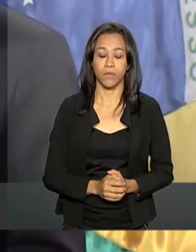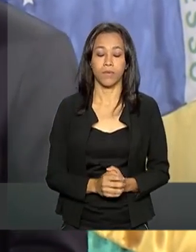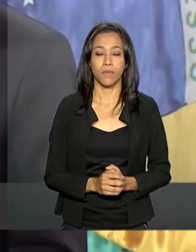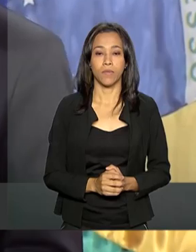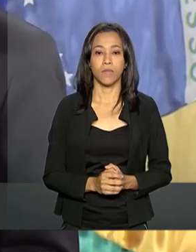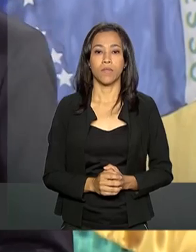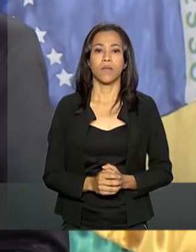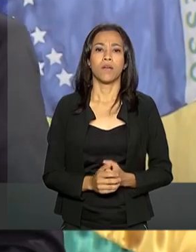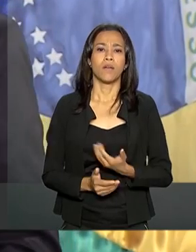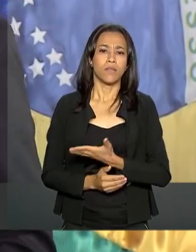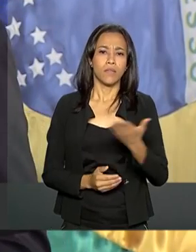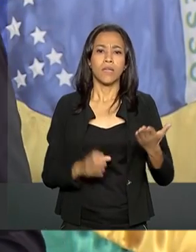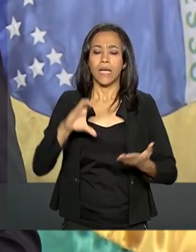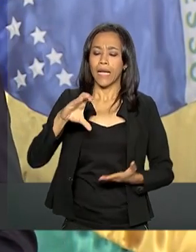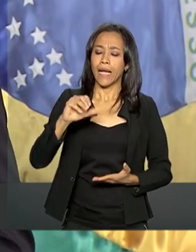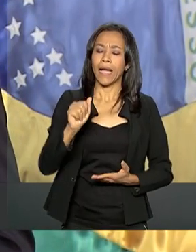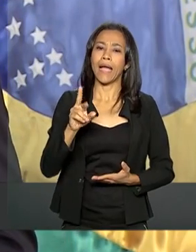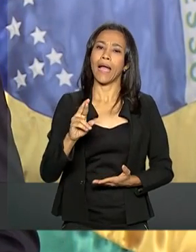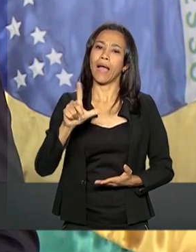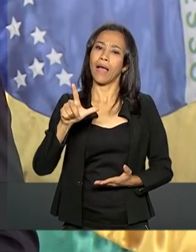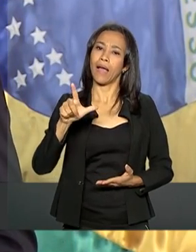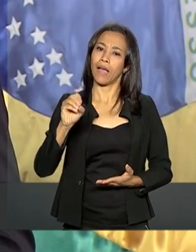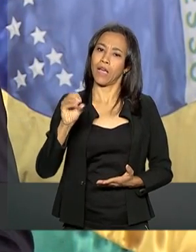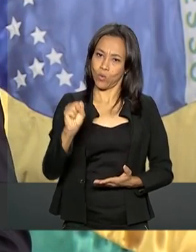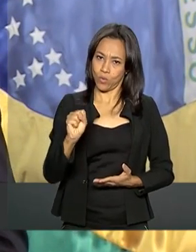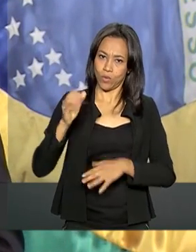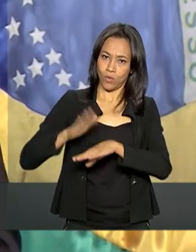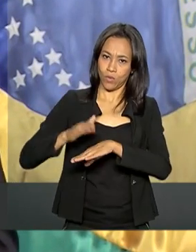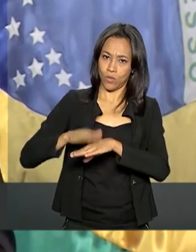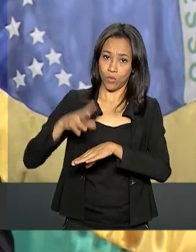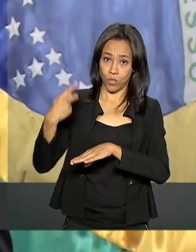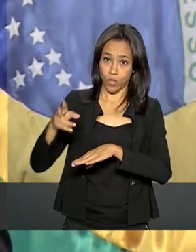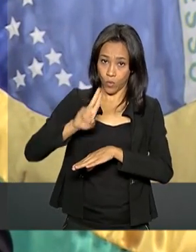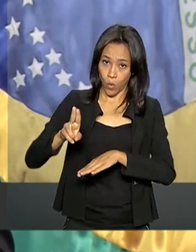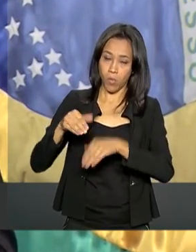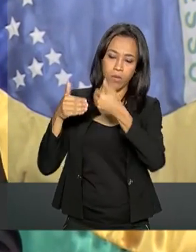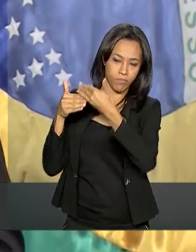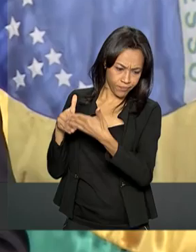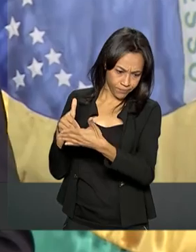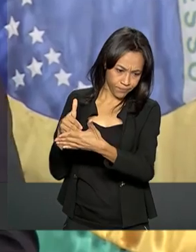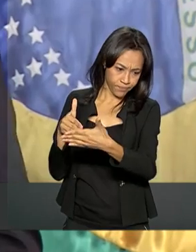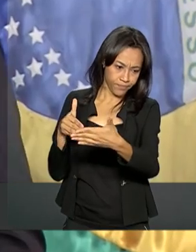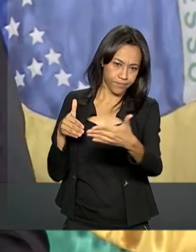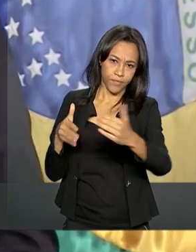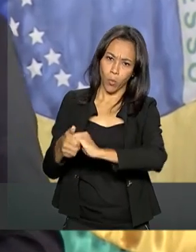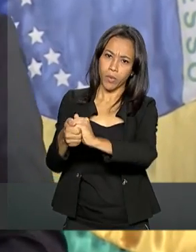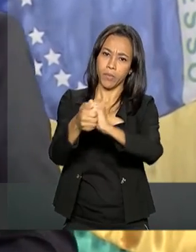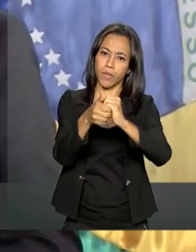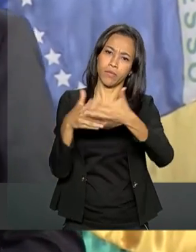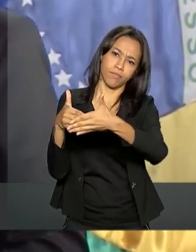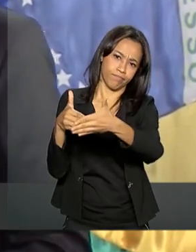prezado Carlos Duarte, em nome de quem eu cumprimento todas as autoridades aqui